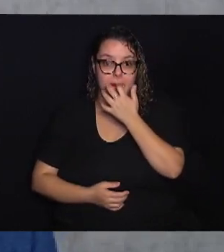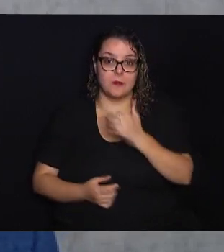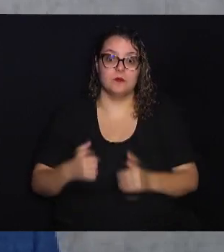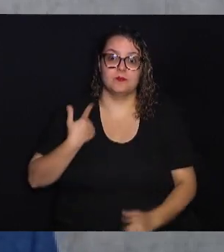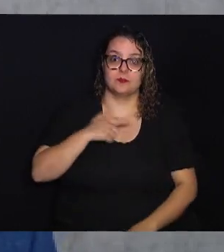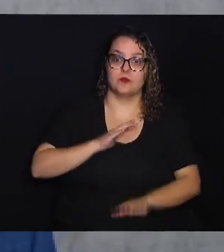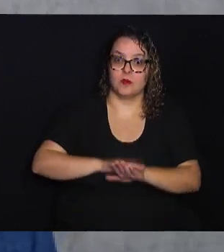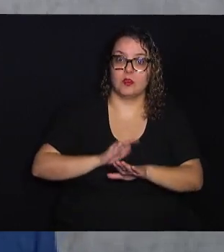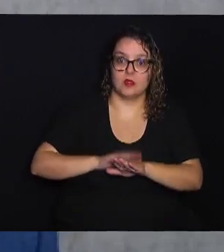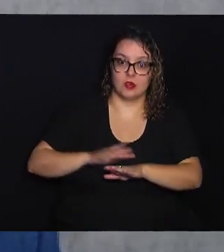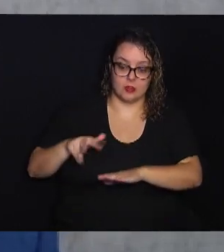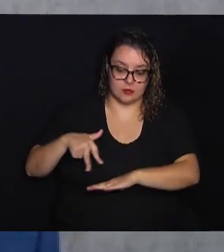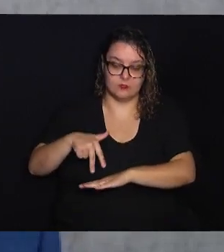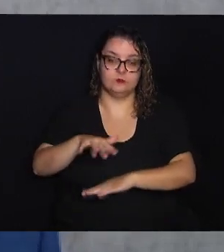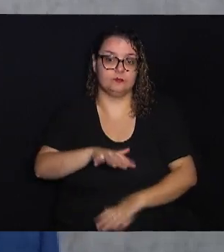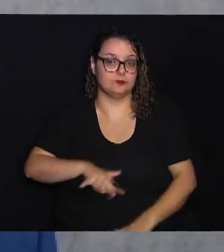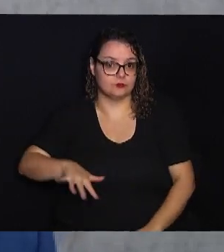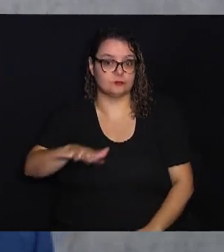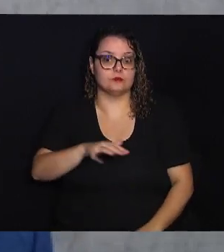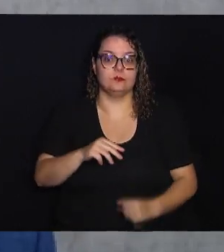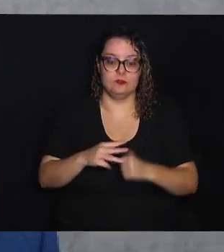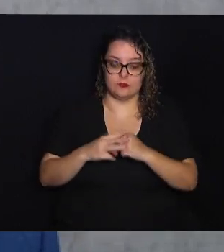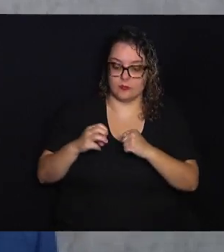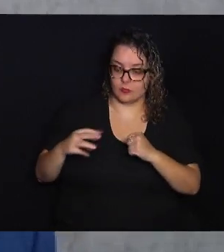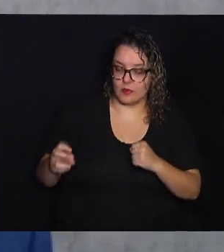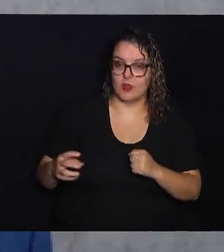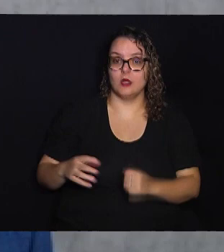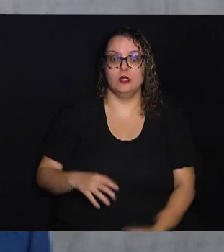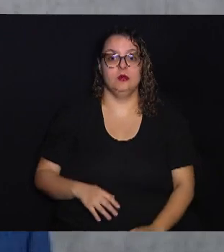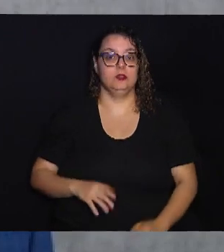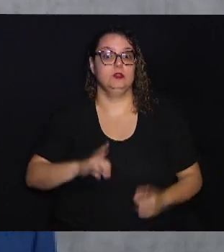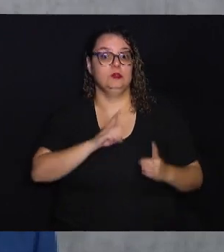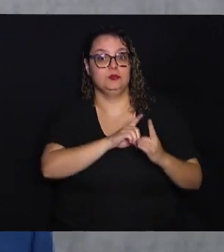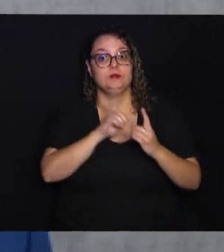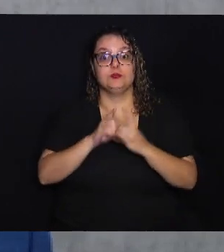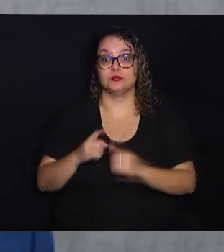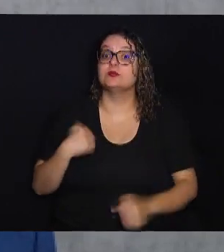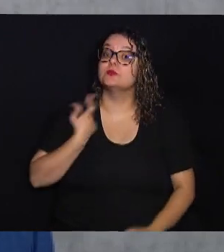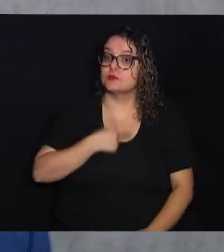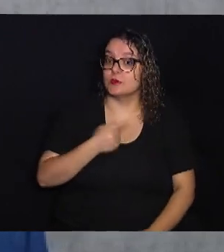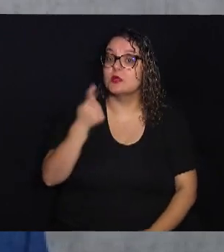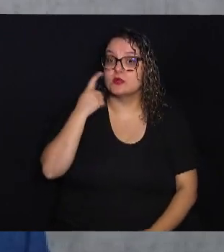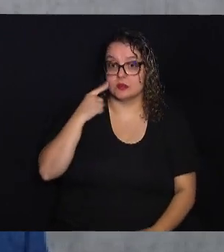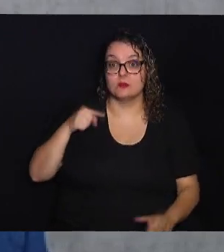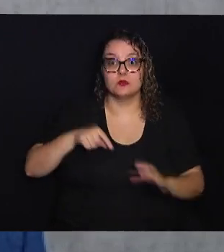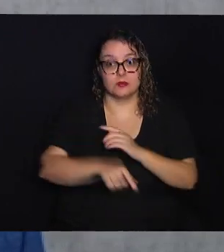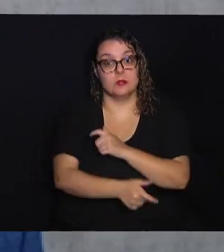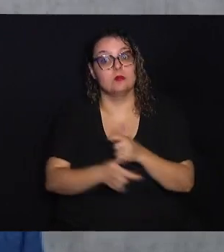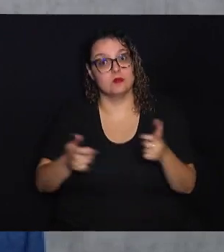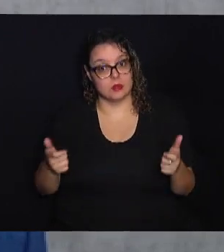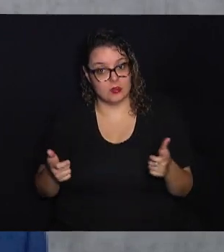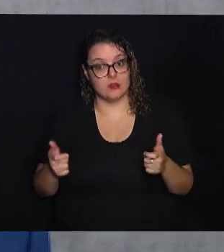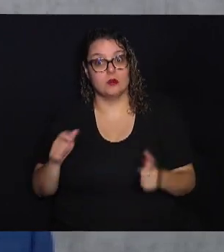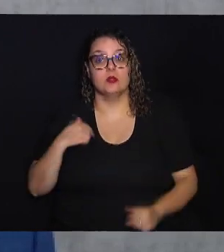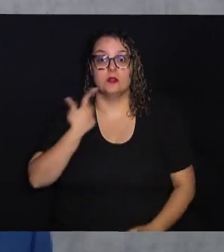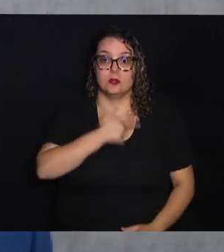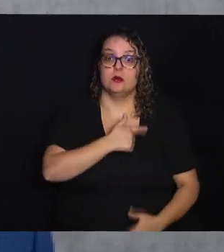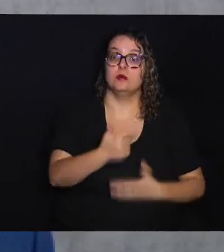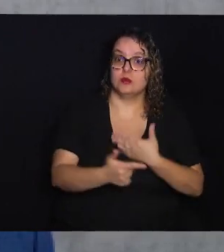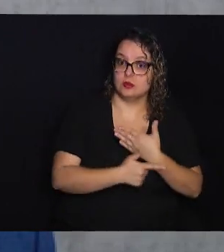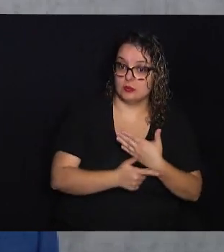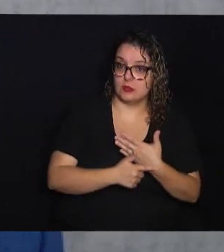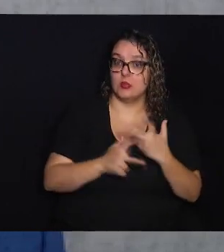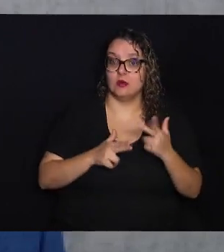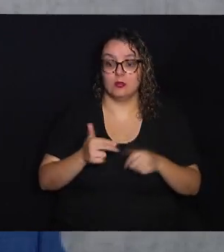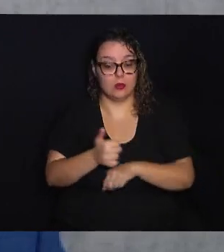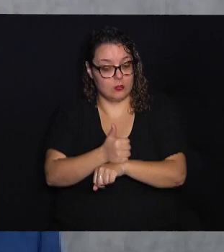isso. Então, assim, a gente que atua nesse setor também de mineração, com consultorias, a gente vê que tem avançado